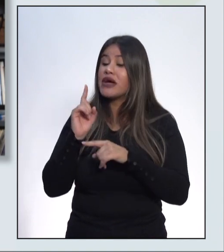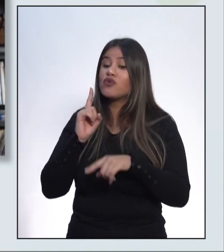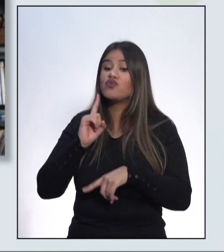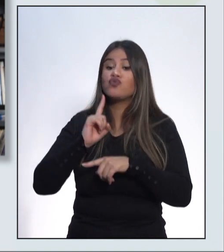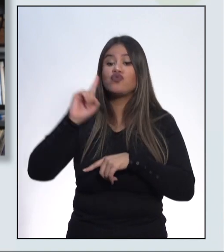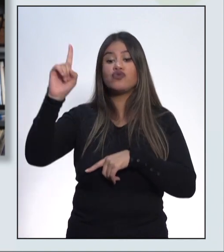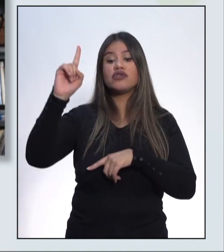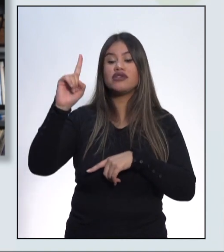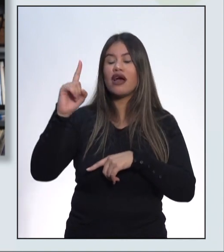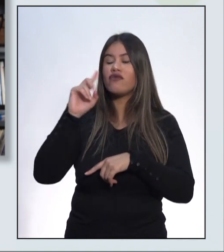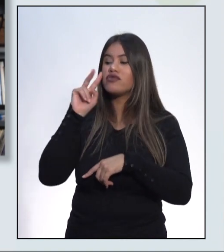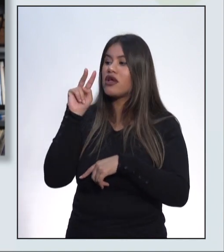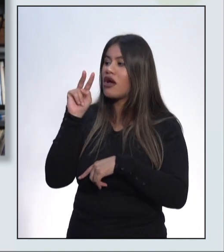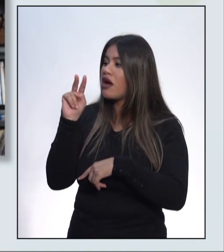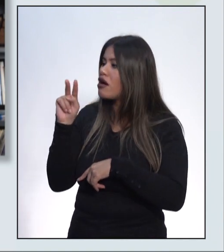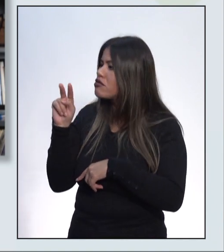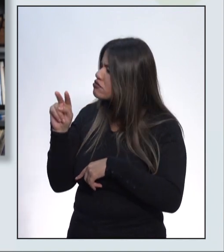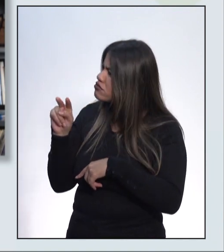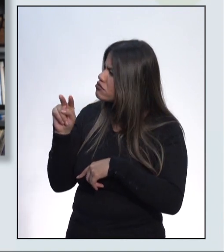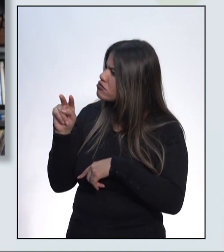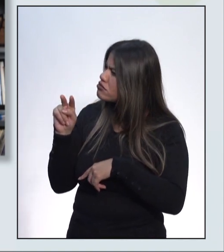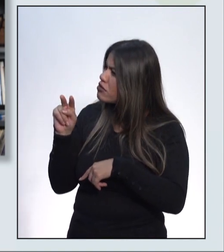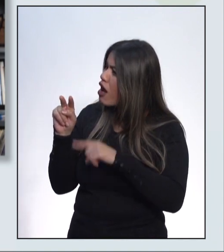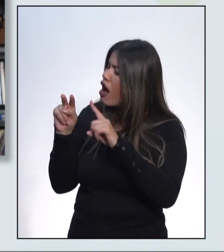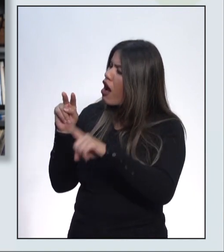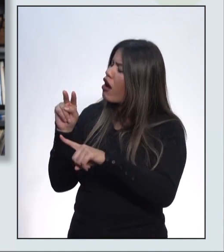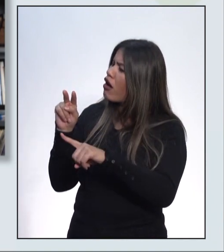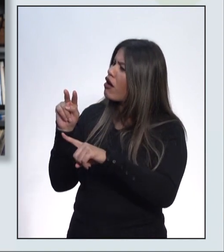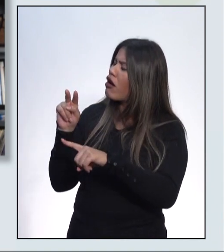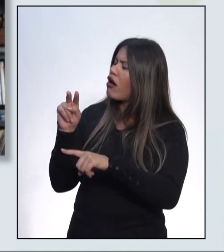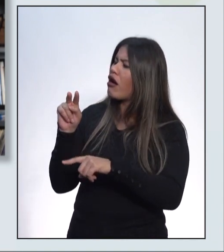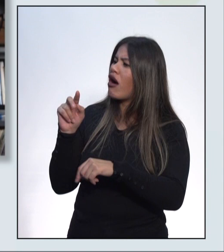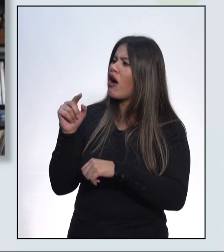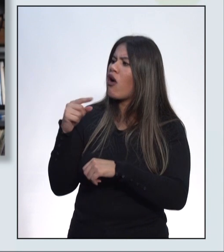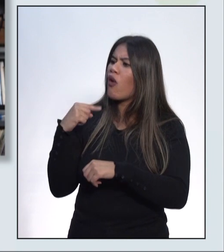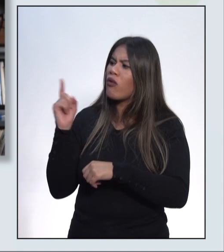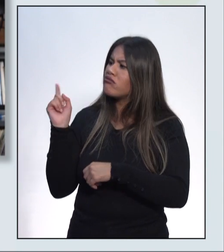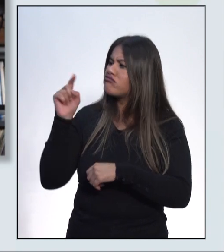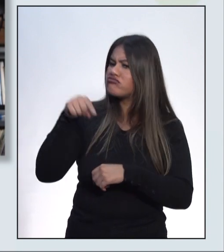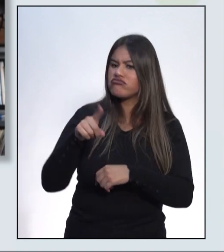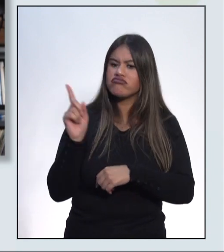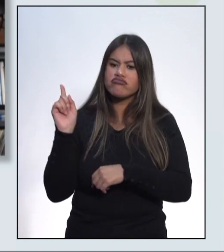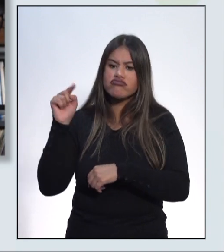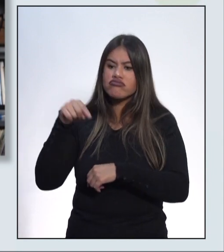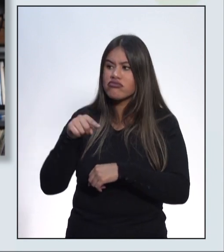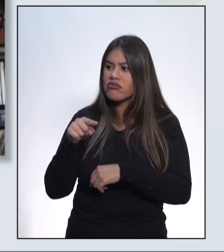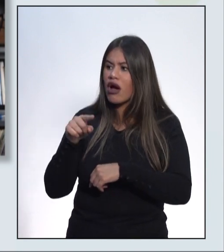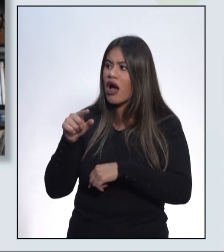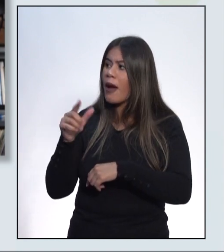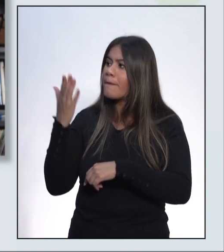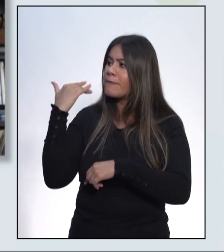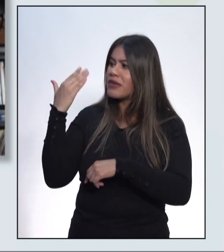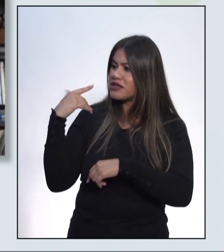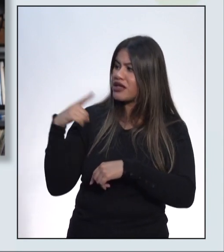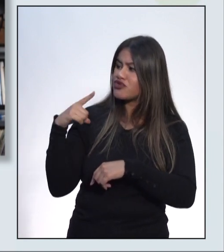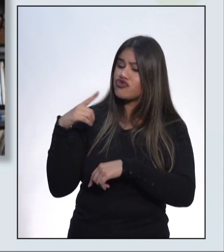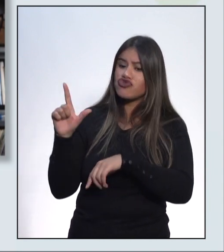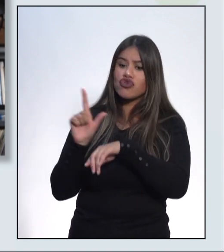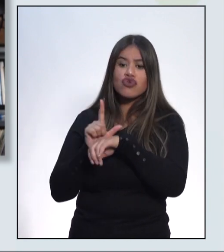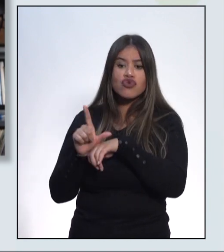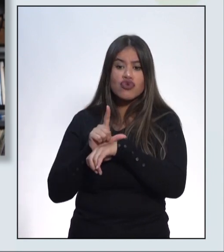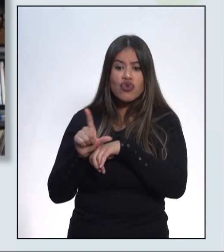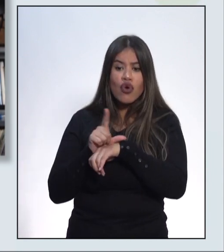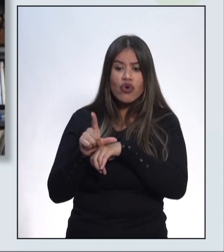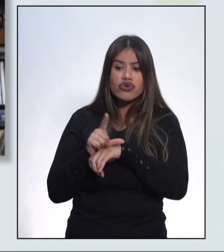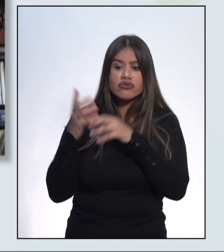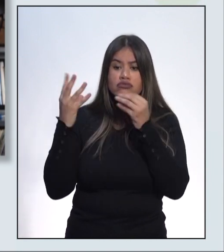curioso e você se pergunta assim: nossa, eu via tantas dessas lojas antigamente e agora só estou vendo